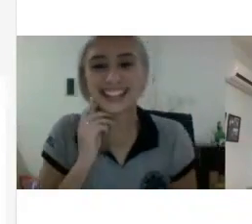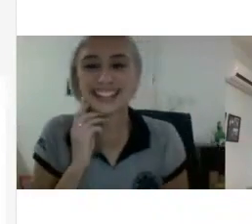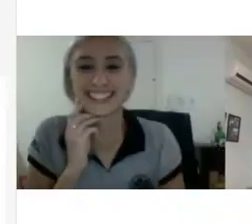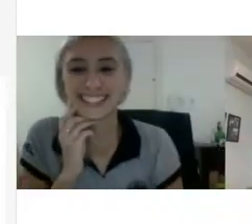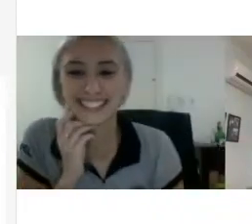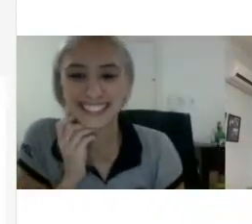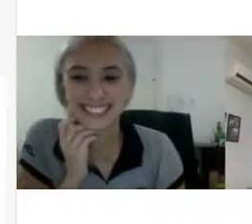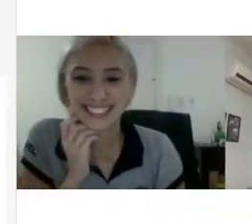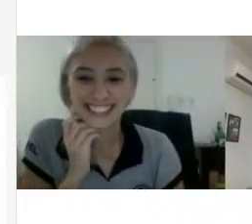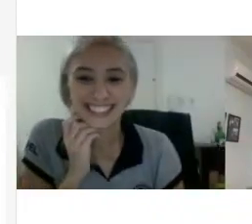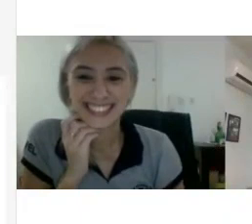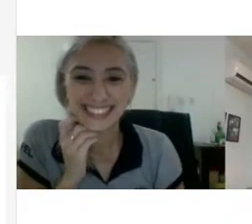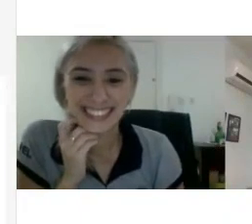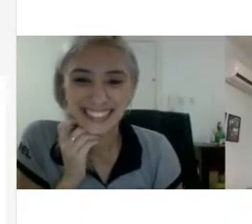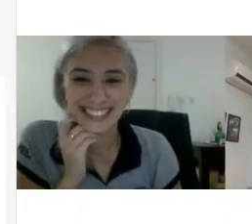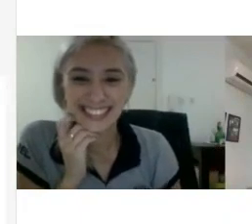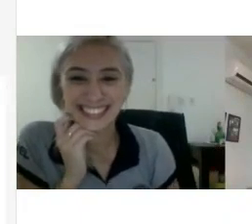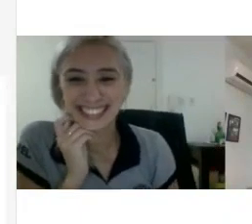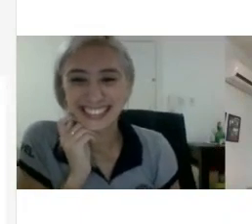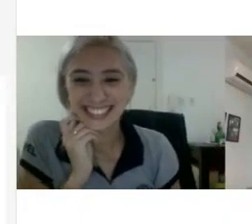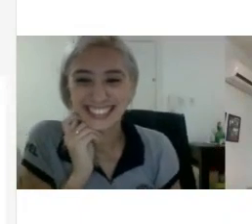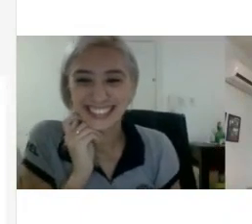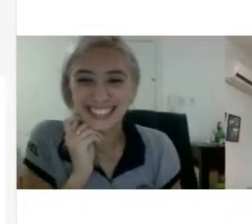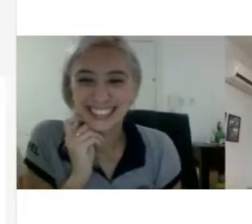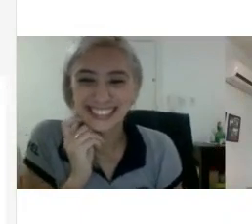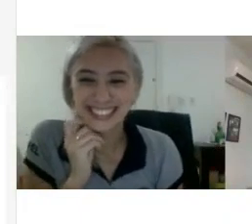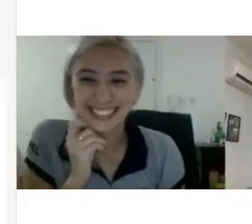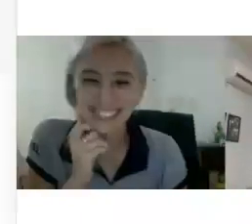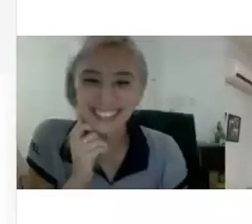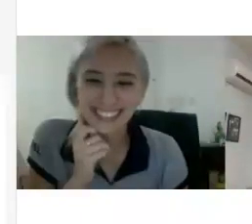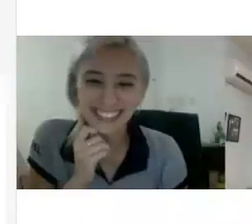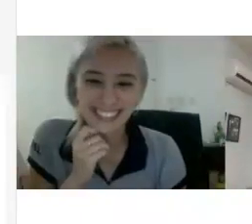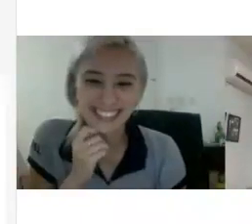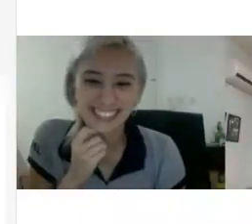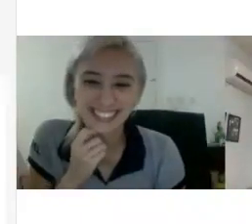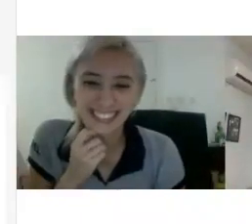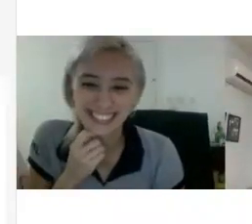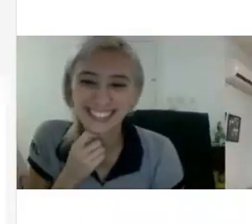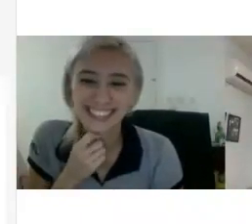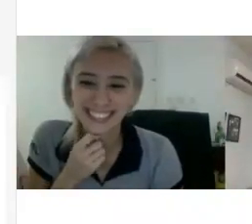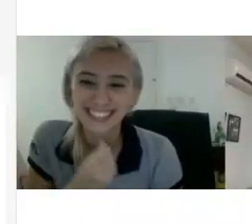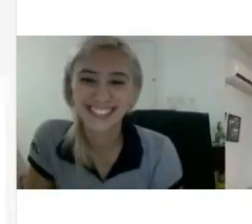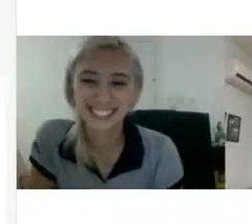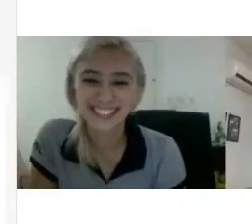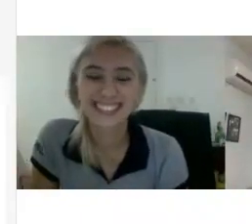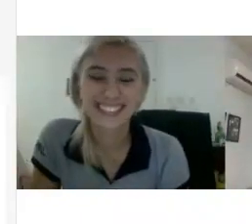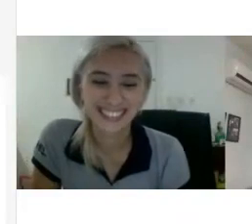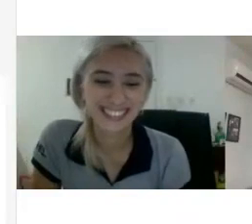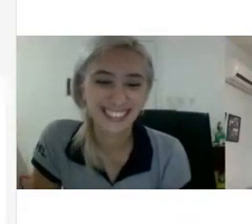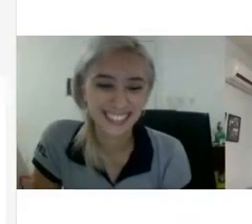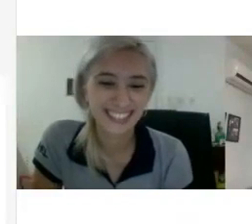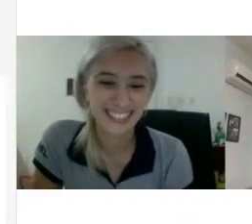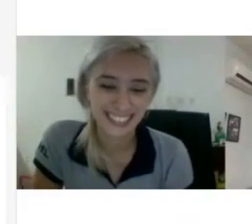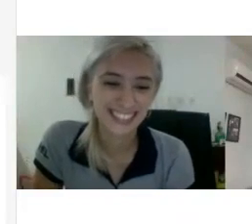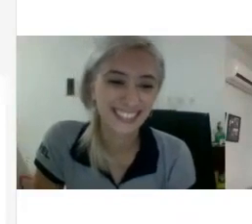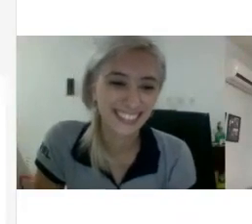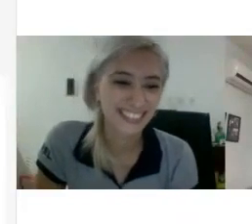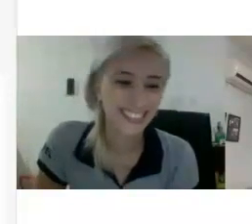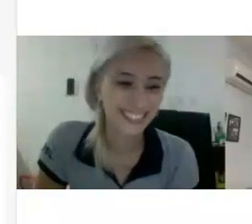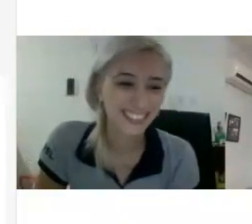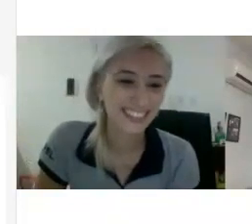joga mais na frente e carrega os outros, quem está podendo, aí a UFPEL se joga na frente e carrega os outros, e sempre foi assim conosco,